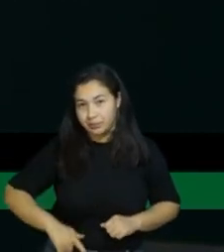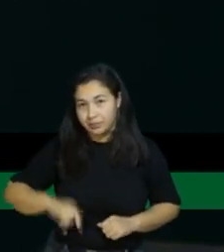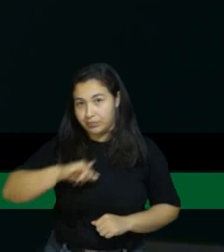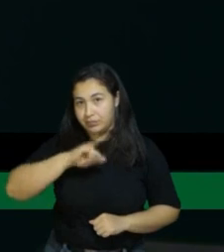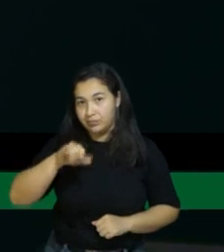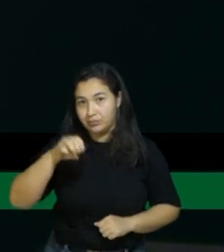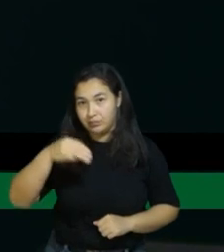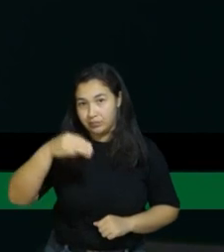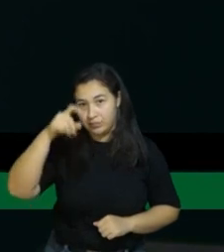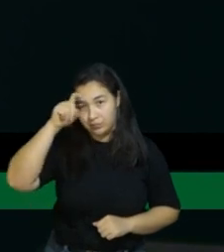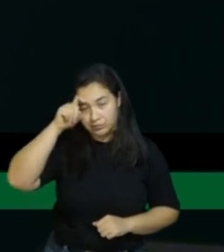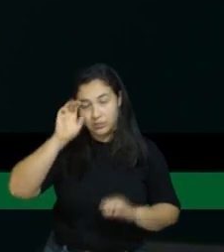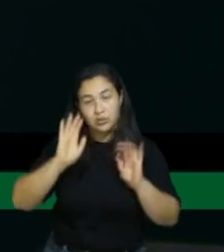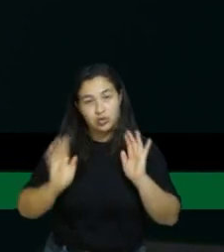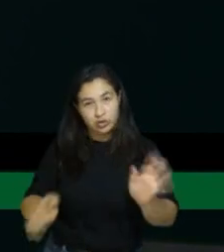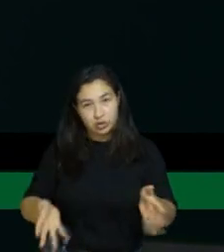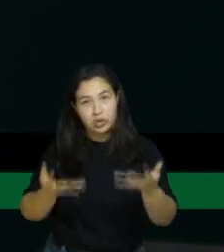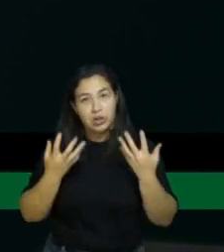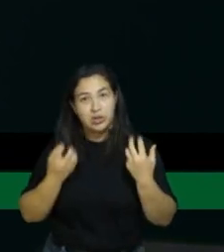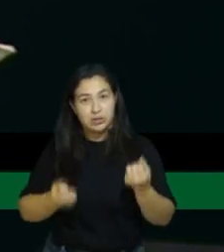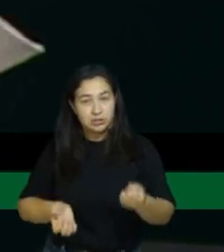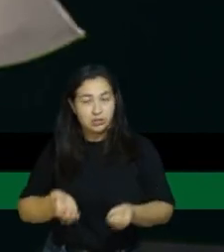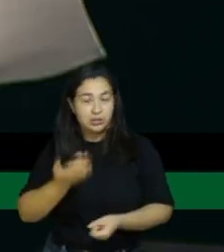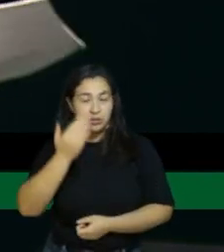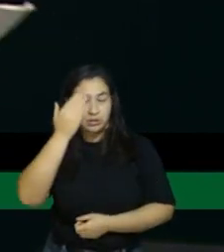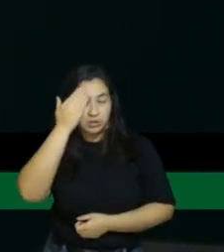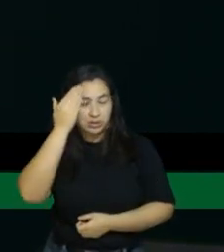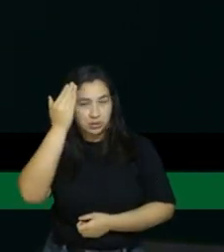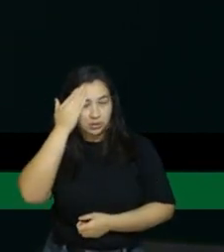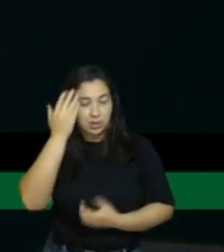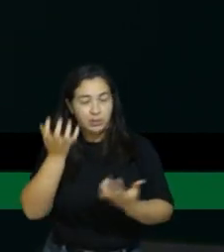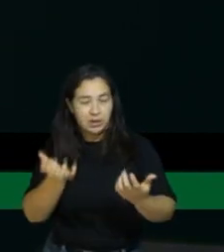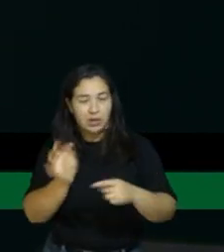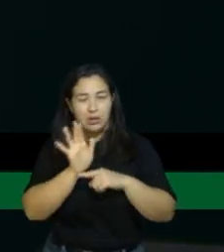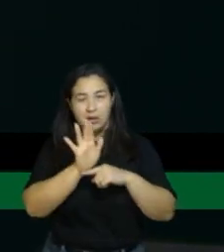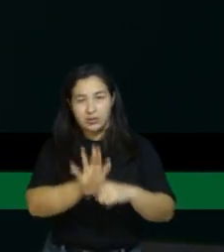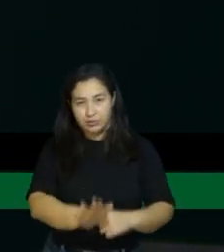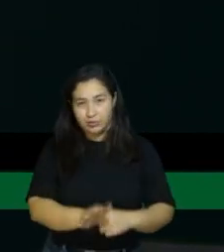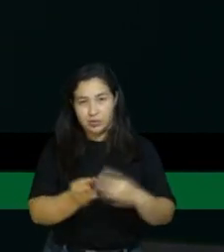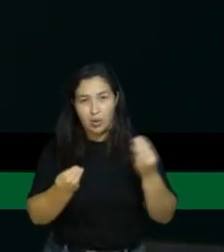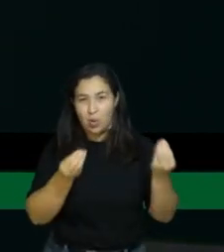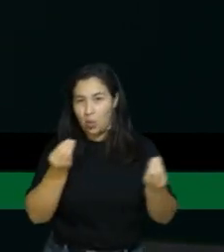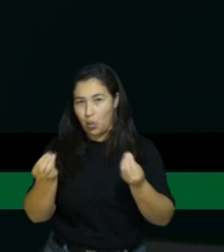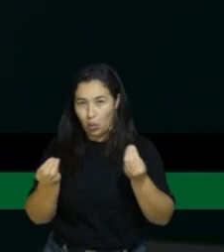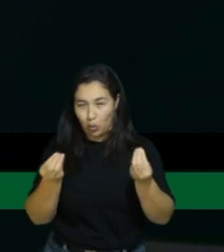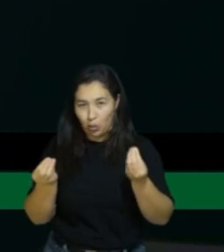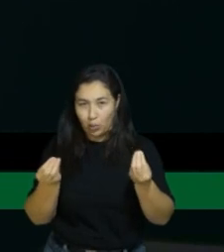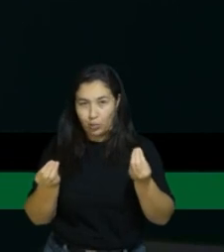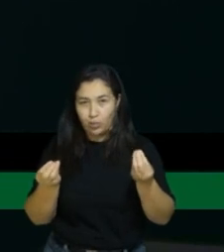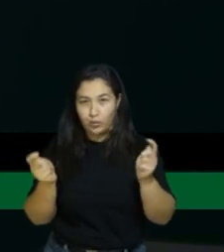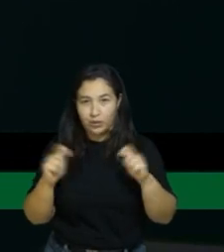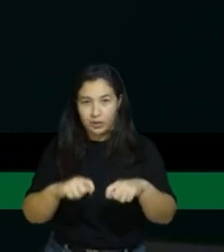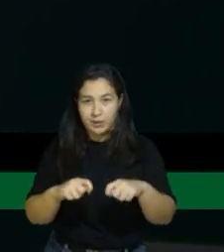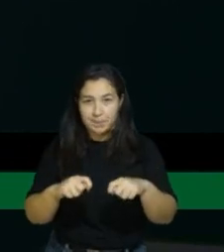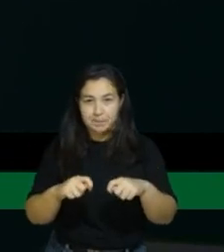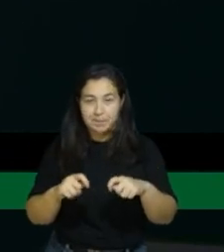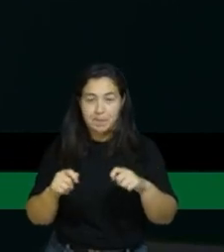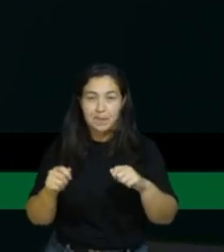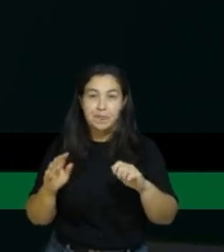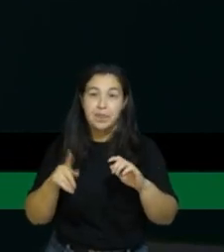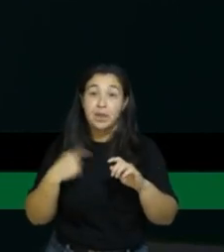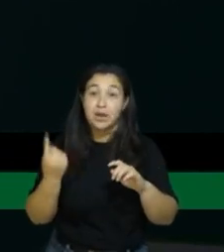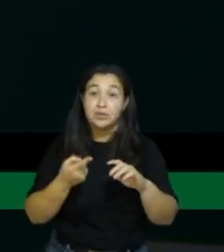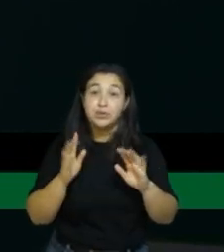já se colocou a disposição para estar ajudando a resolver essa situação Deputado estiveram com Governador